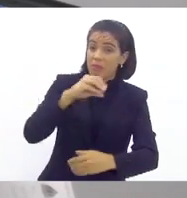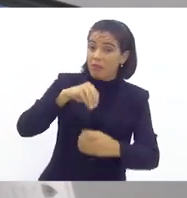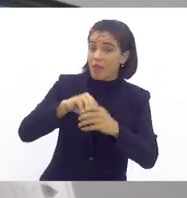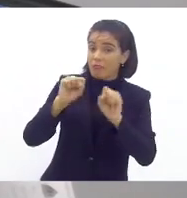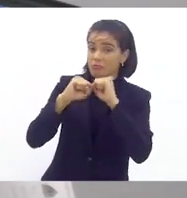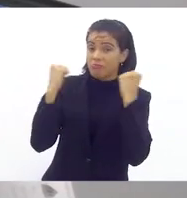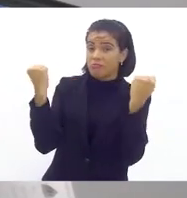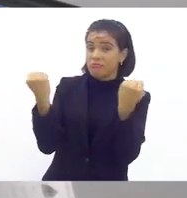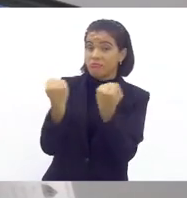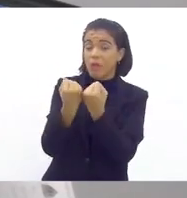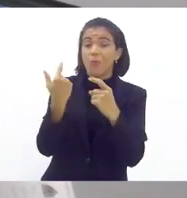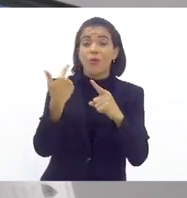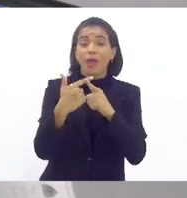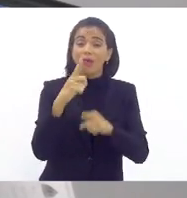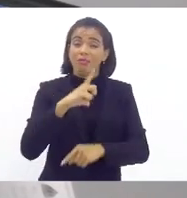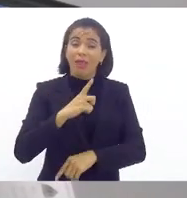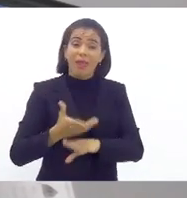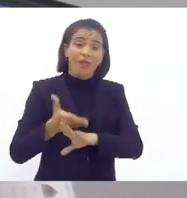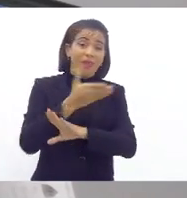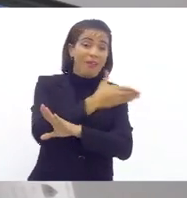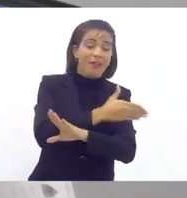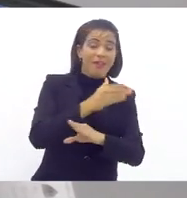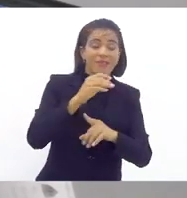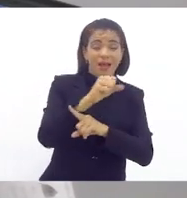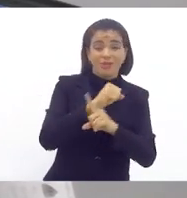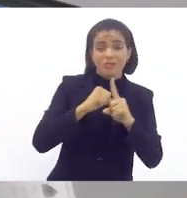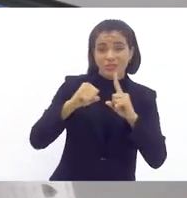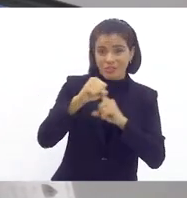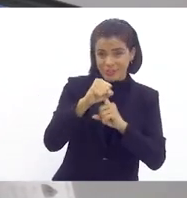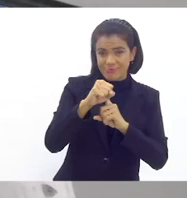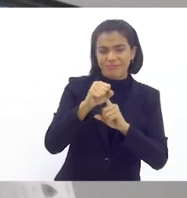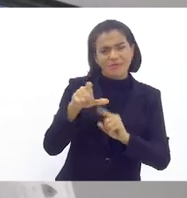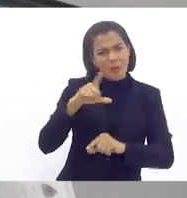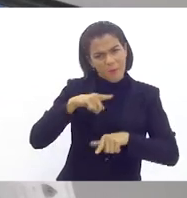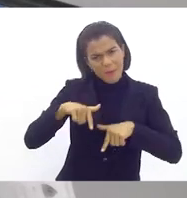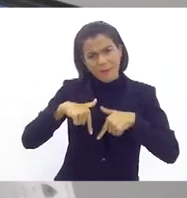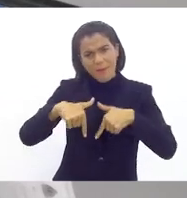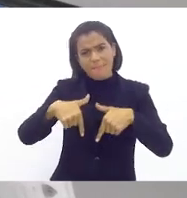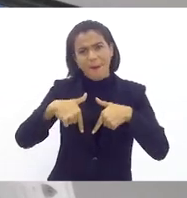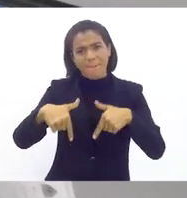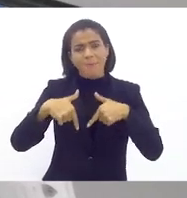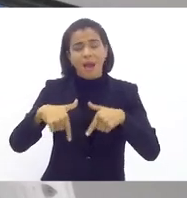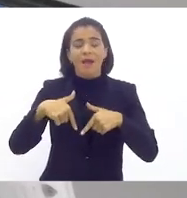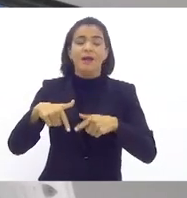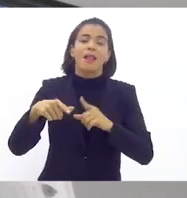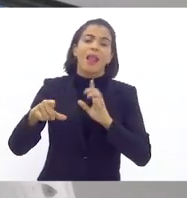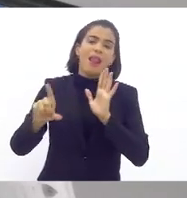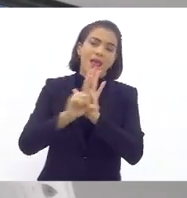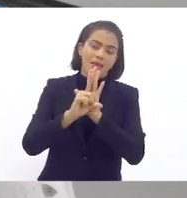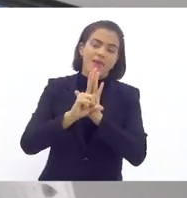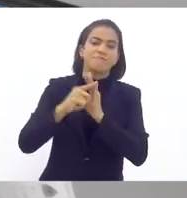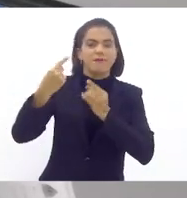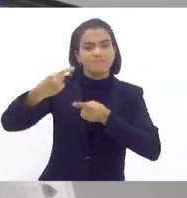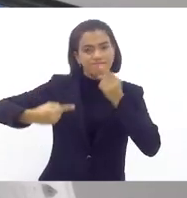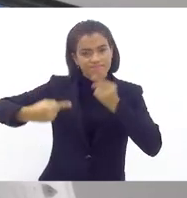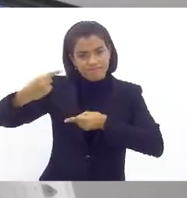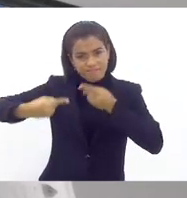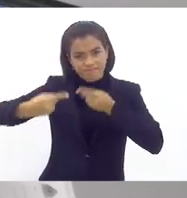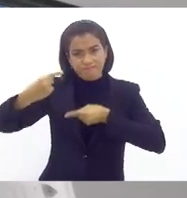estádios porque existe na sociedade. E temos mais iniciativas e leis que nós vamos estar aqui debatendo para combater